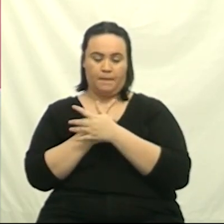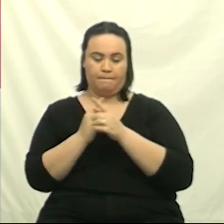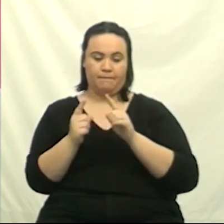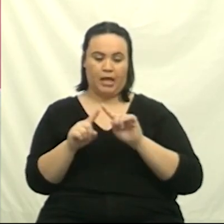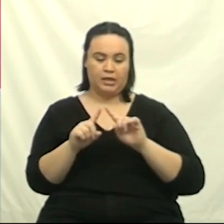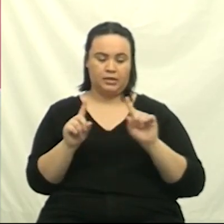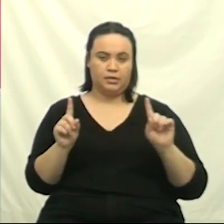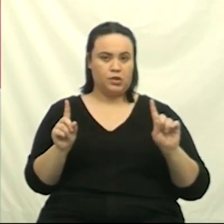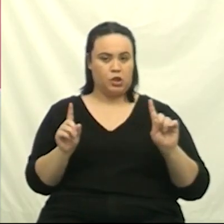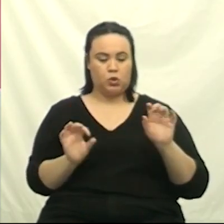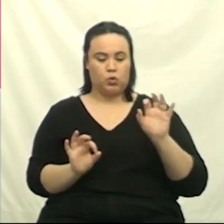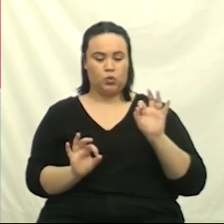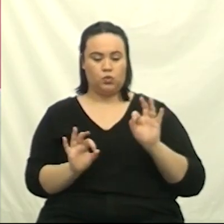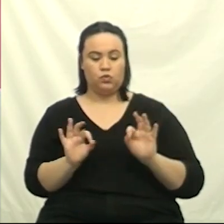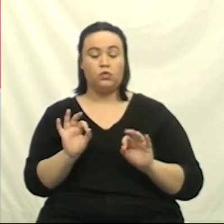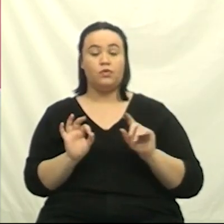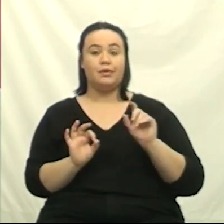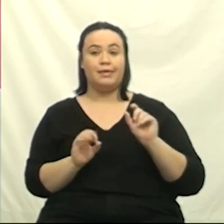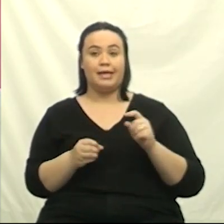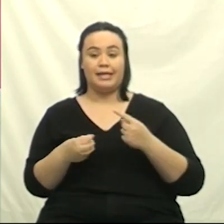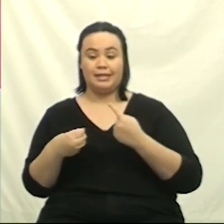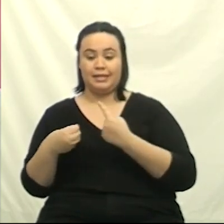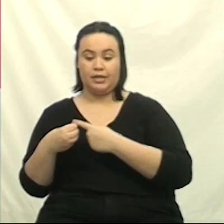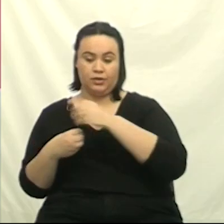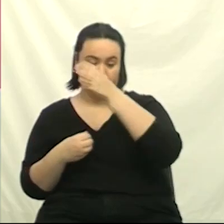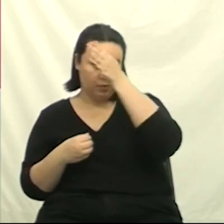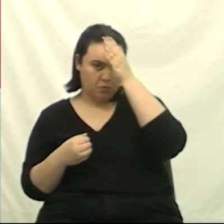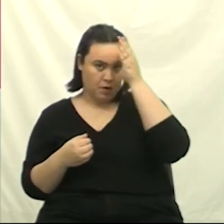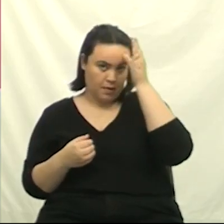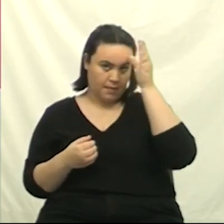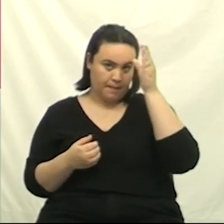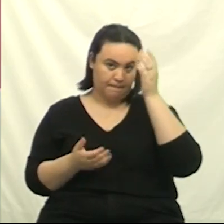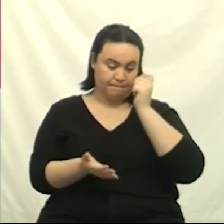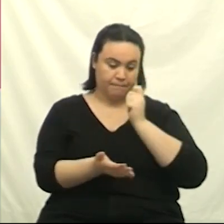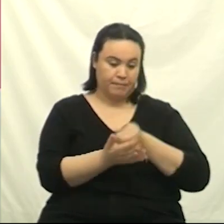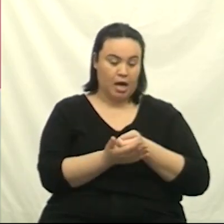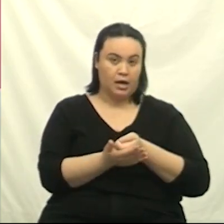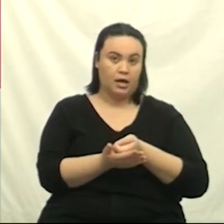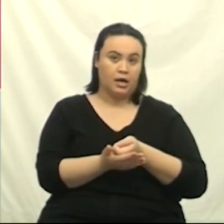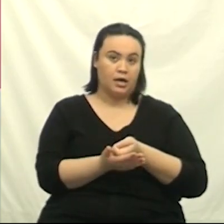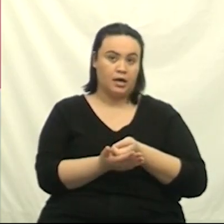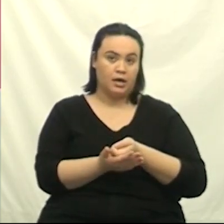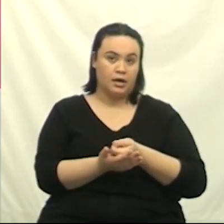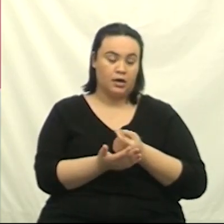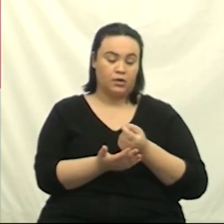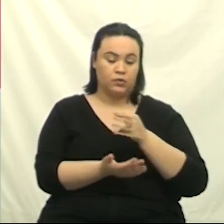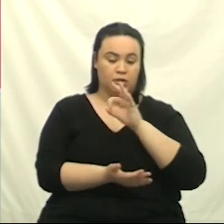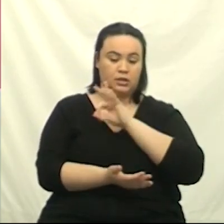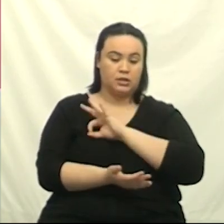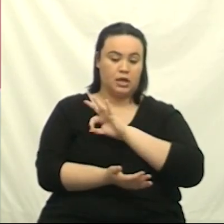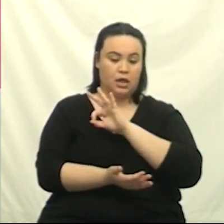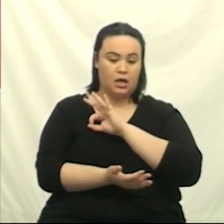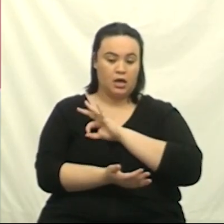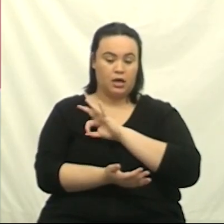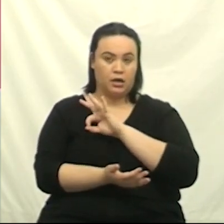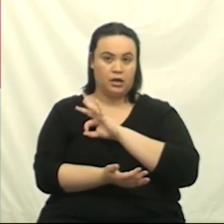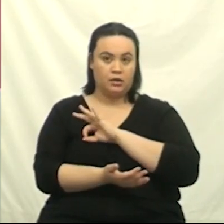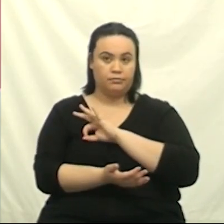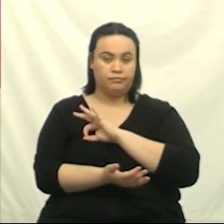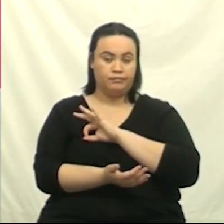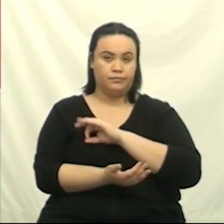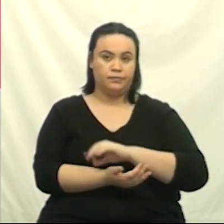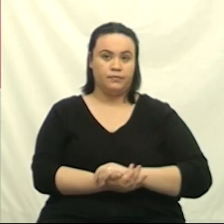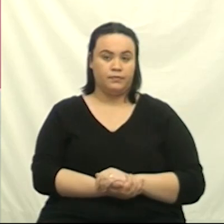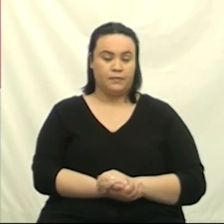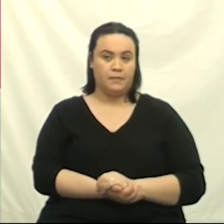o município de Criciú marcar hoje com todas as a remuneração do sindicalista sabendo que